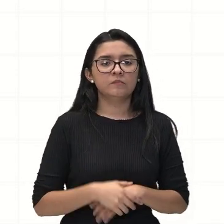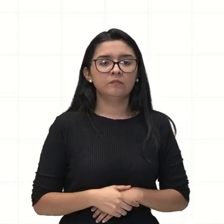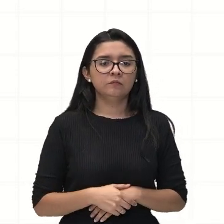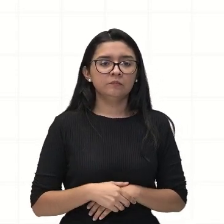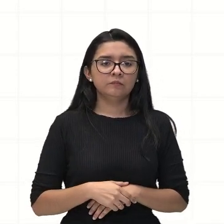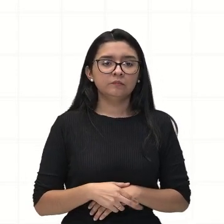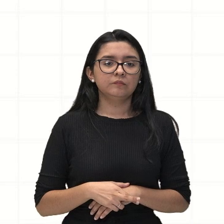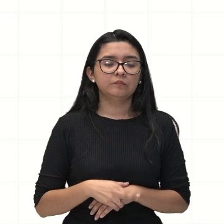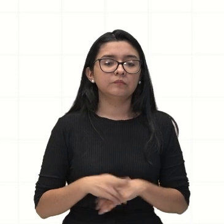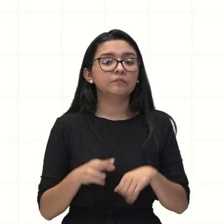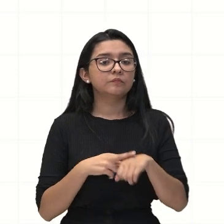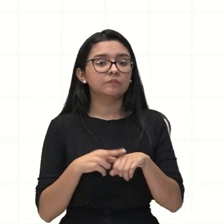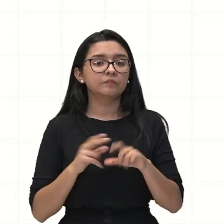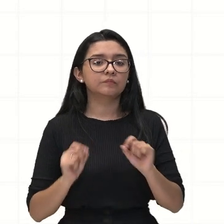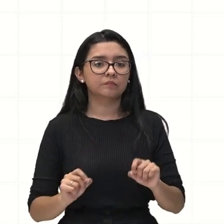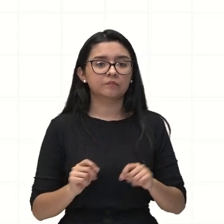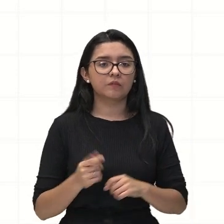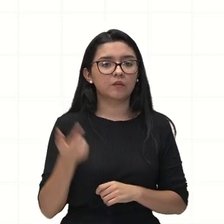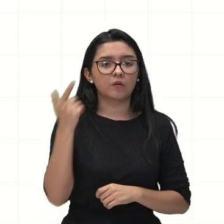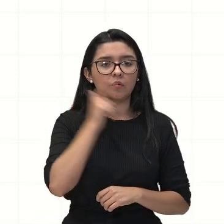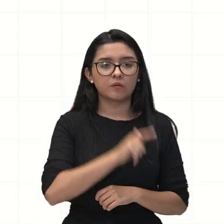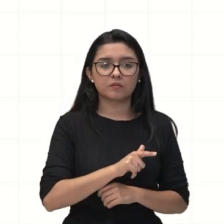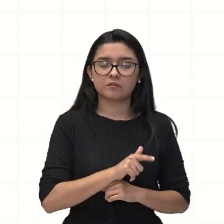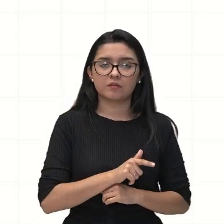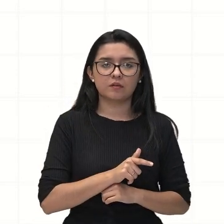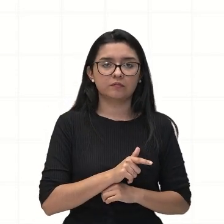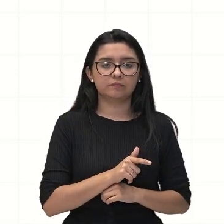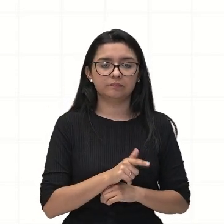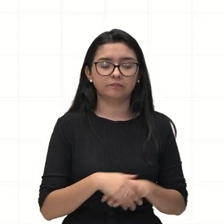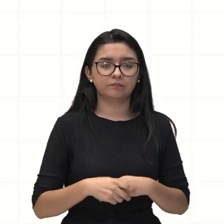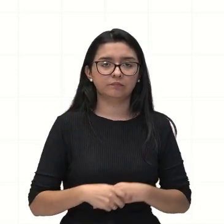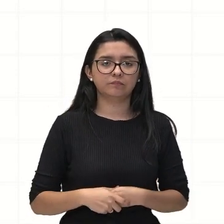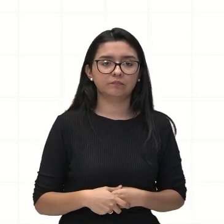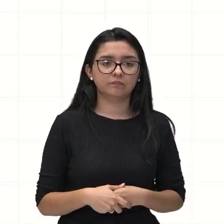não consegue de modo algum identificar o problema.